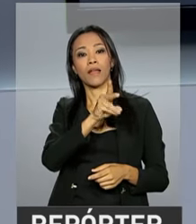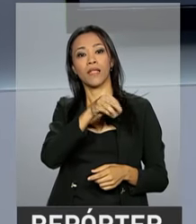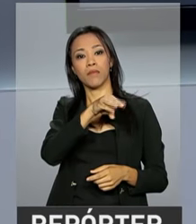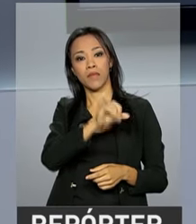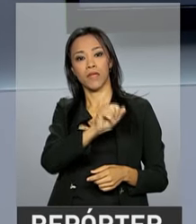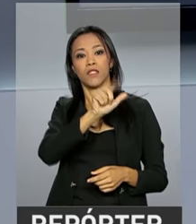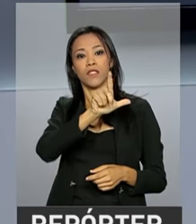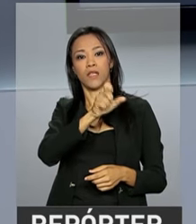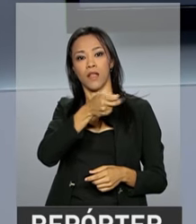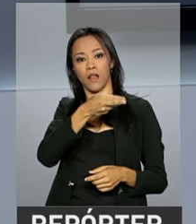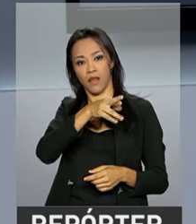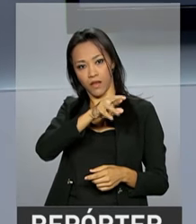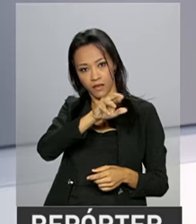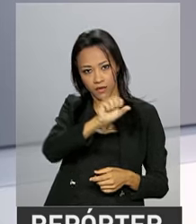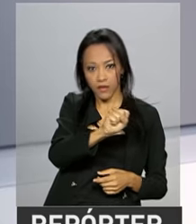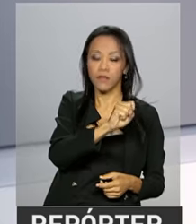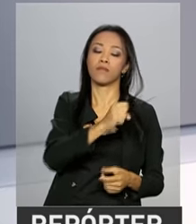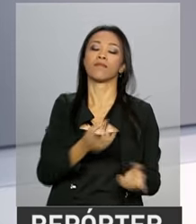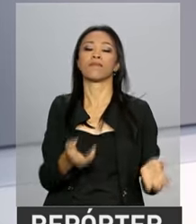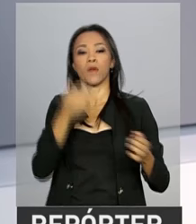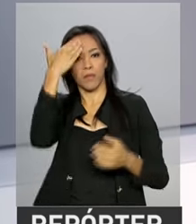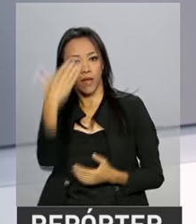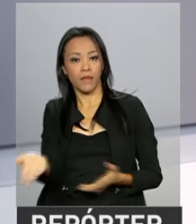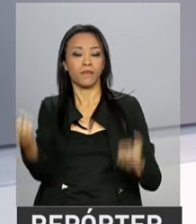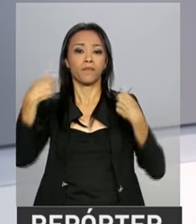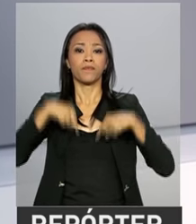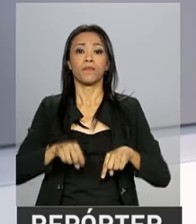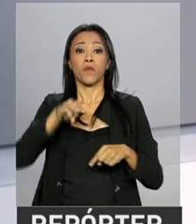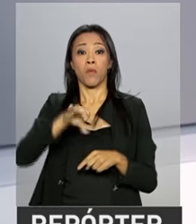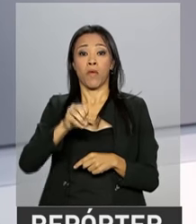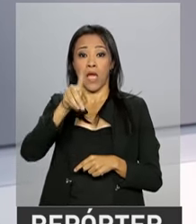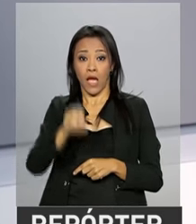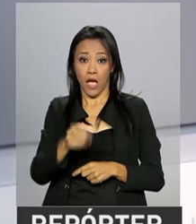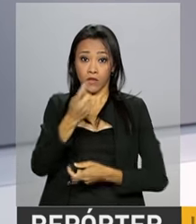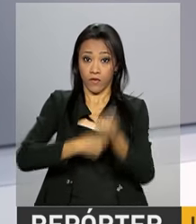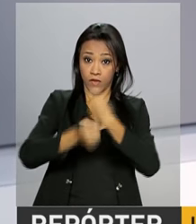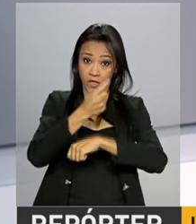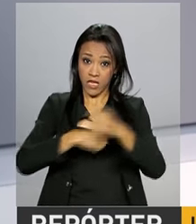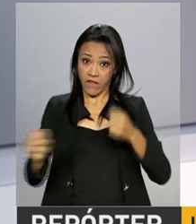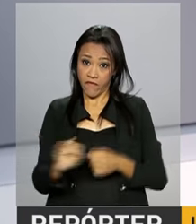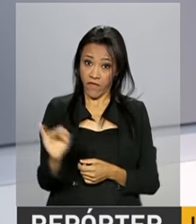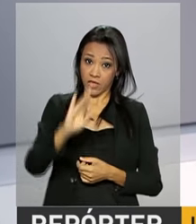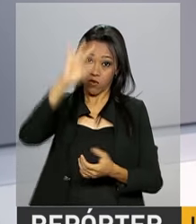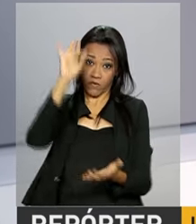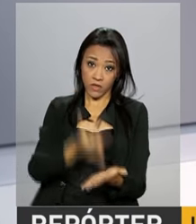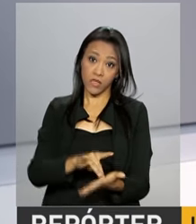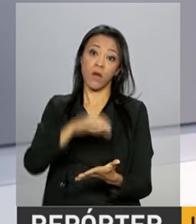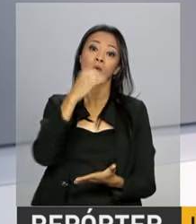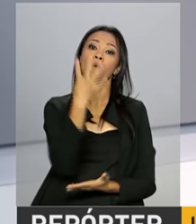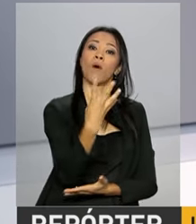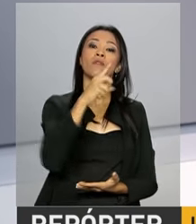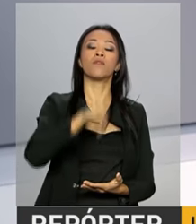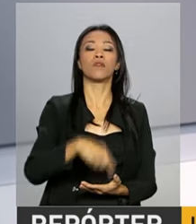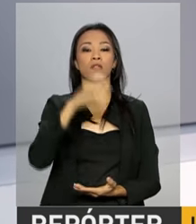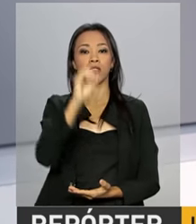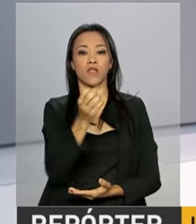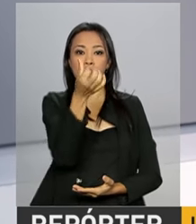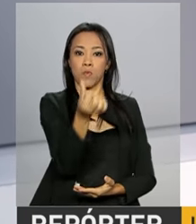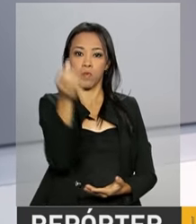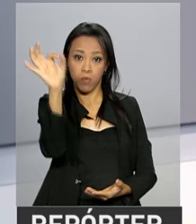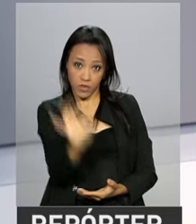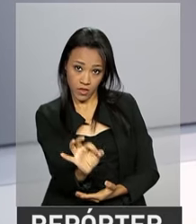sair pelas suas informações ao vivo e o mercado financeiro estima inflação oficial para este ano em 4,06 por